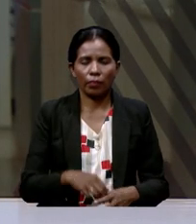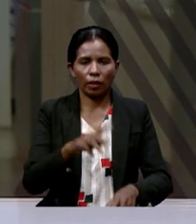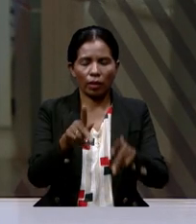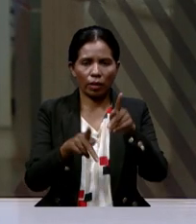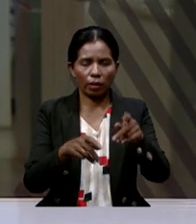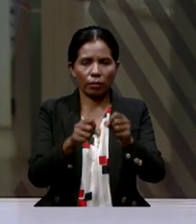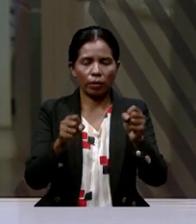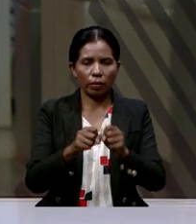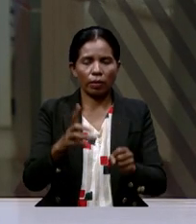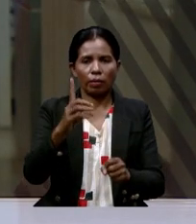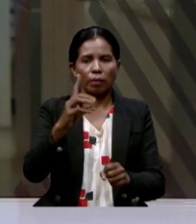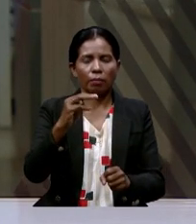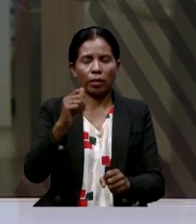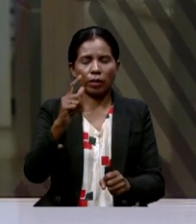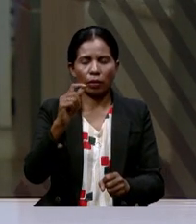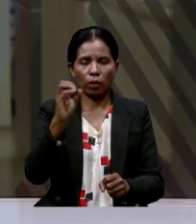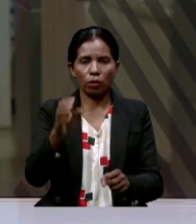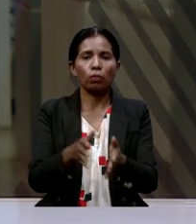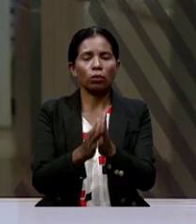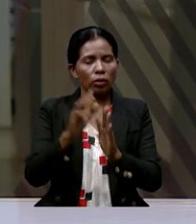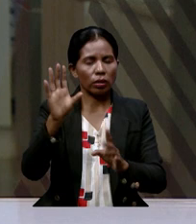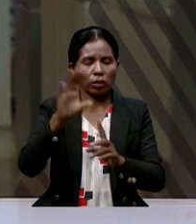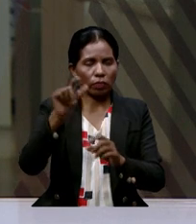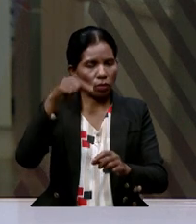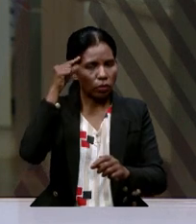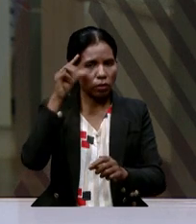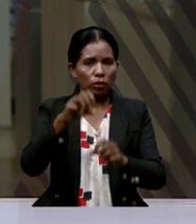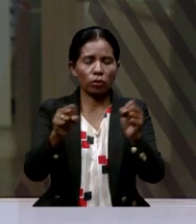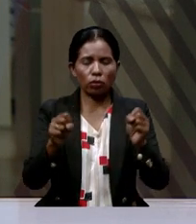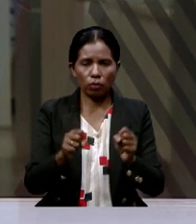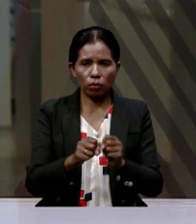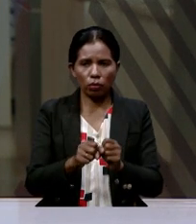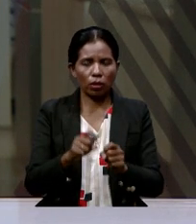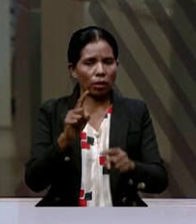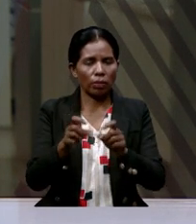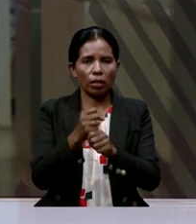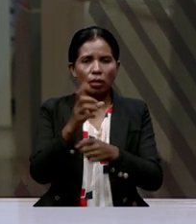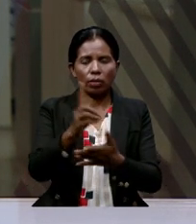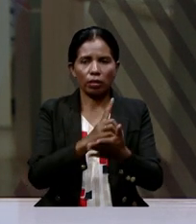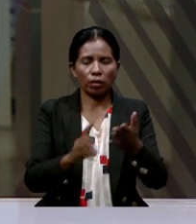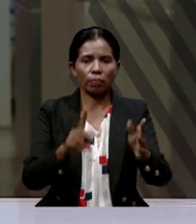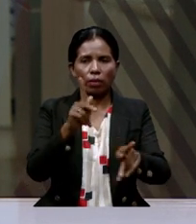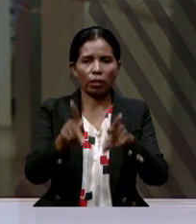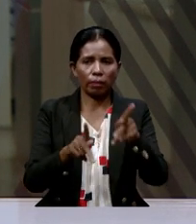Comunidade suku Madohi, husu chefe suku eleito, la bele halo discriminação ba povo.